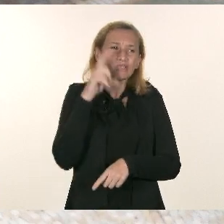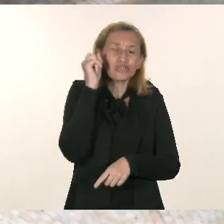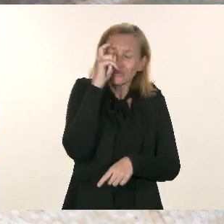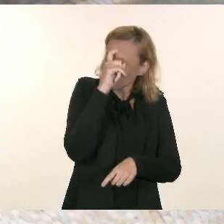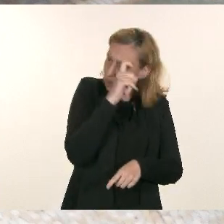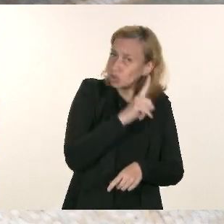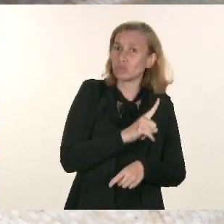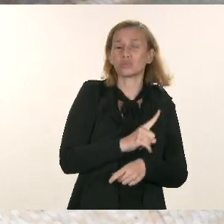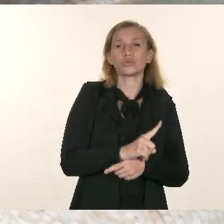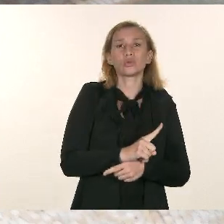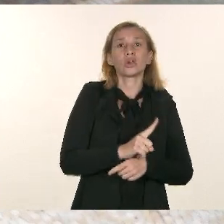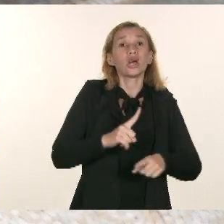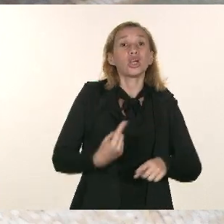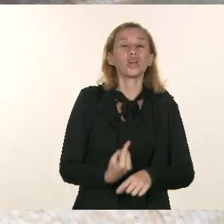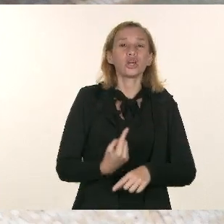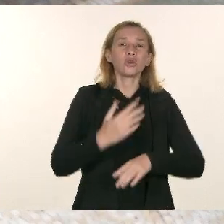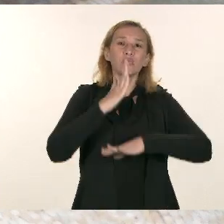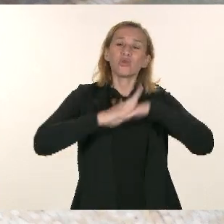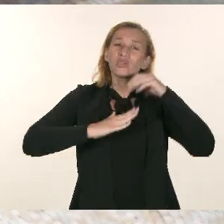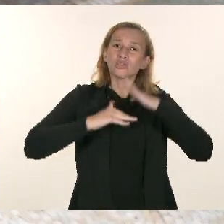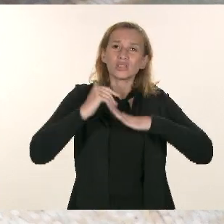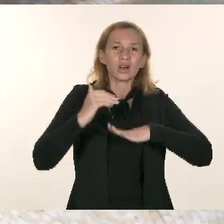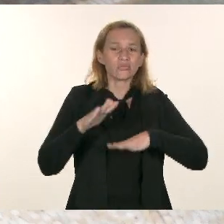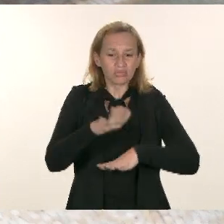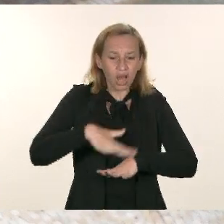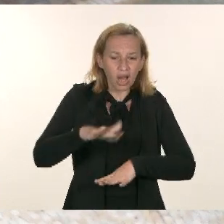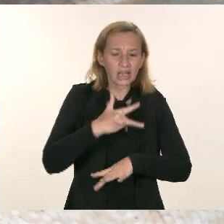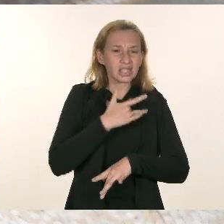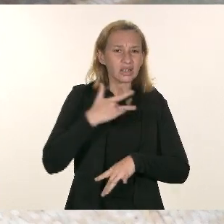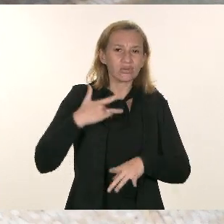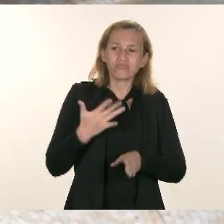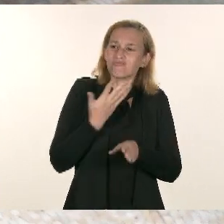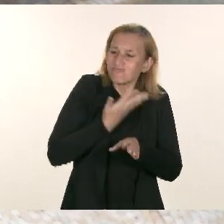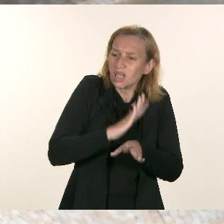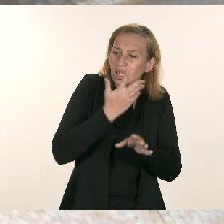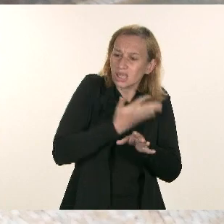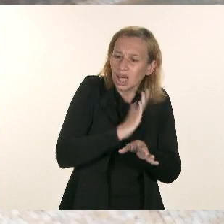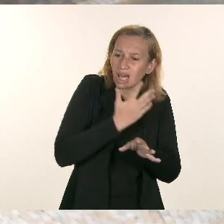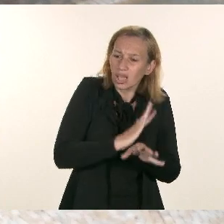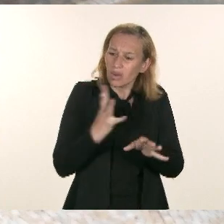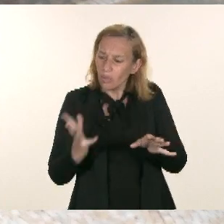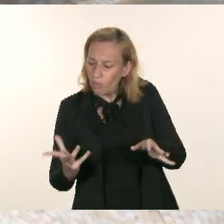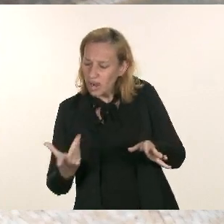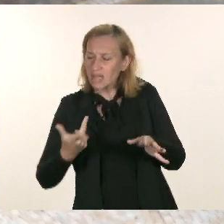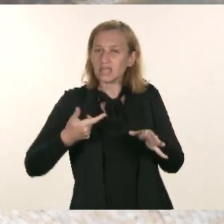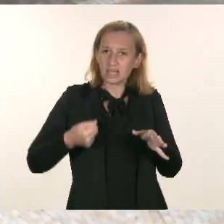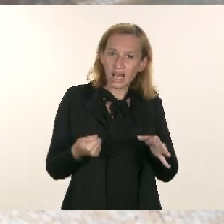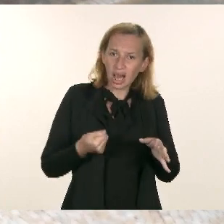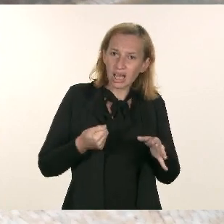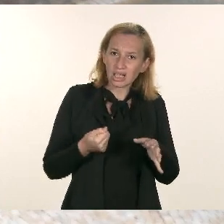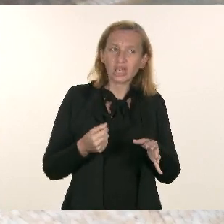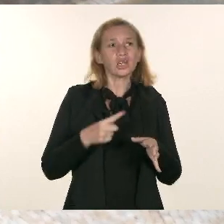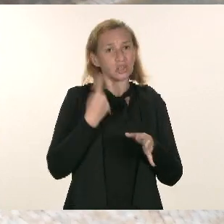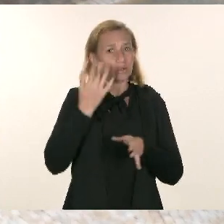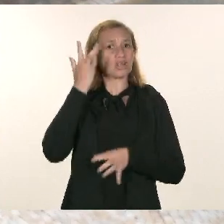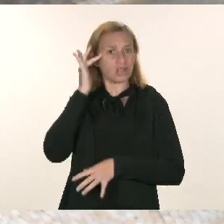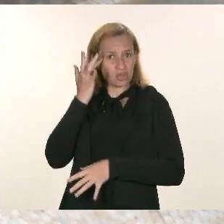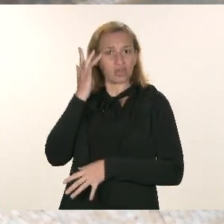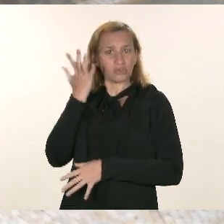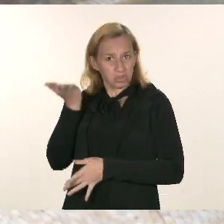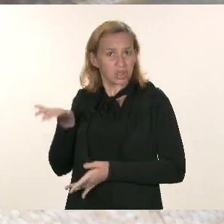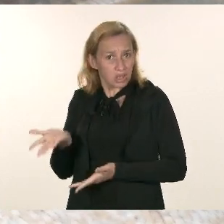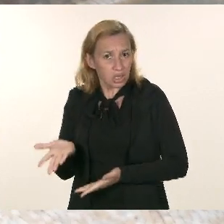sacrifício, e o profissional de saúde, treinado, qualificado, é o que todos nós achamos que